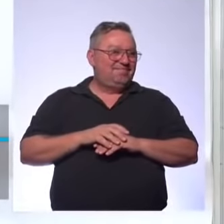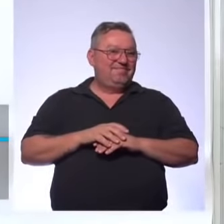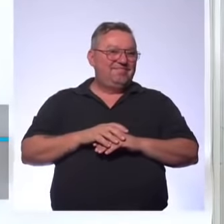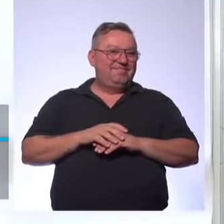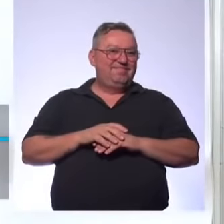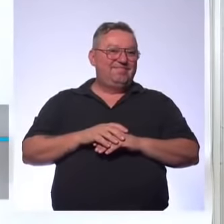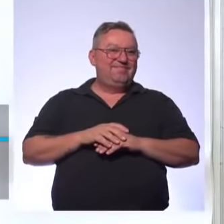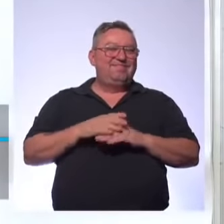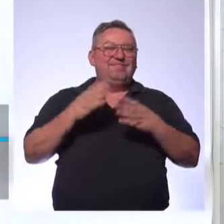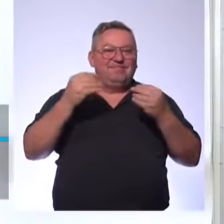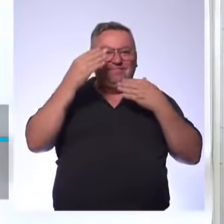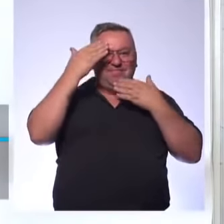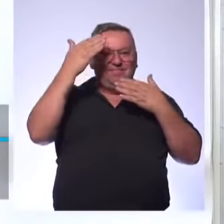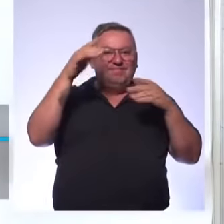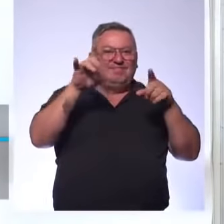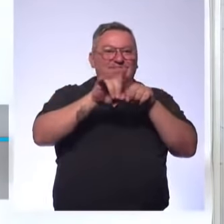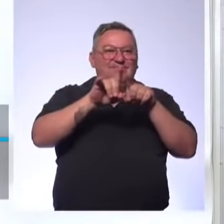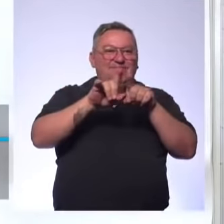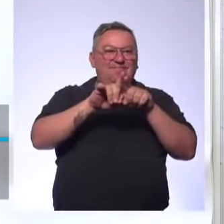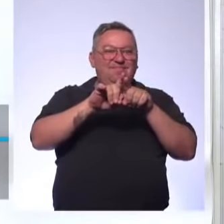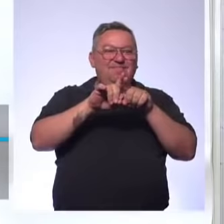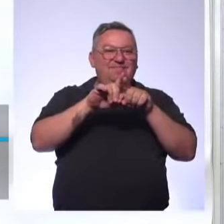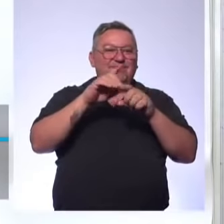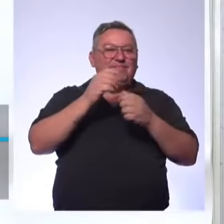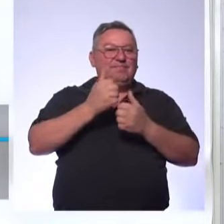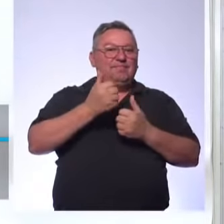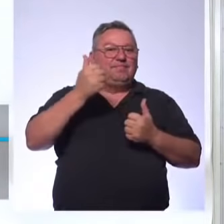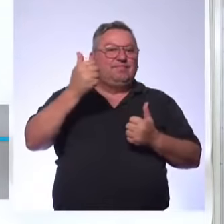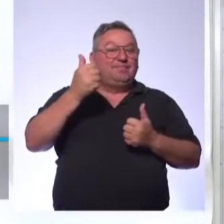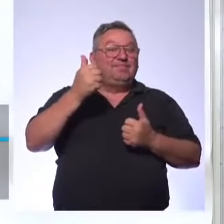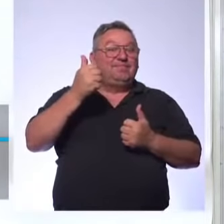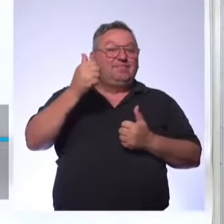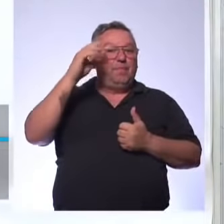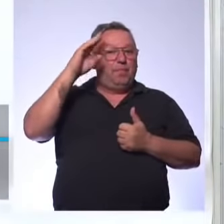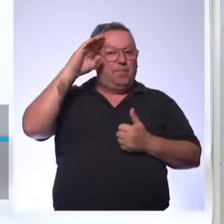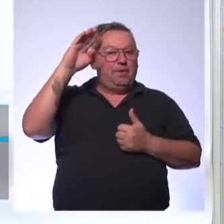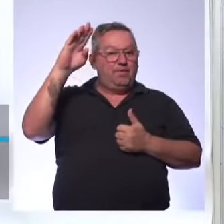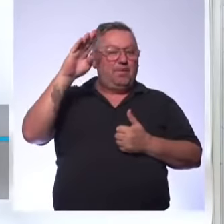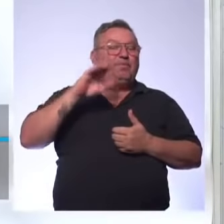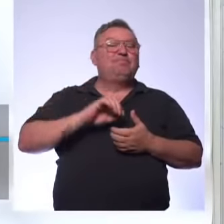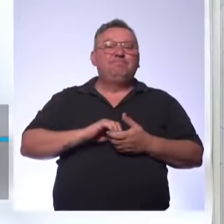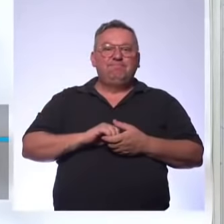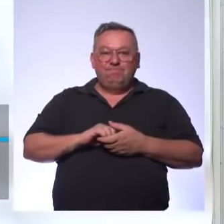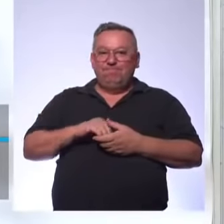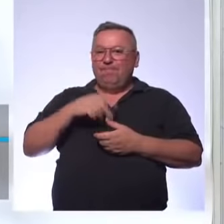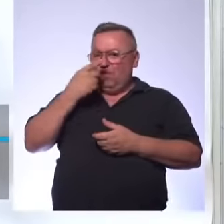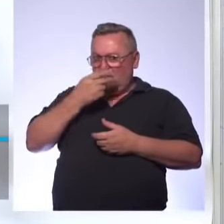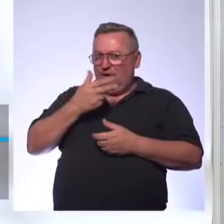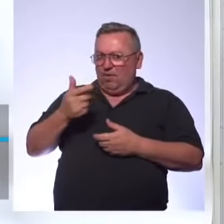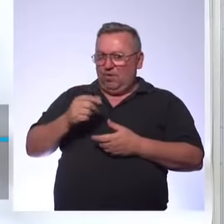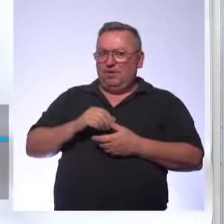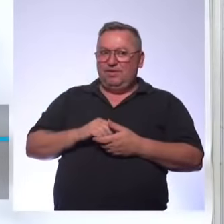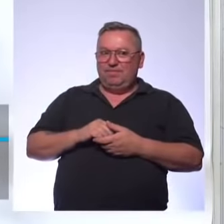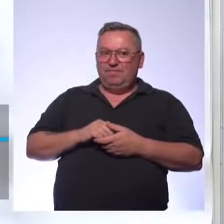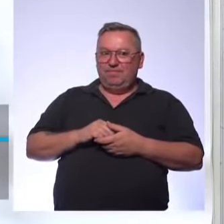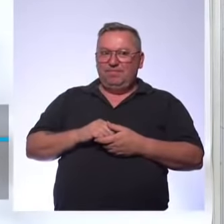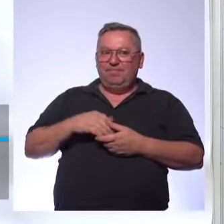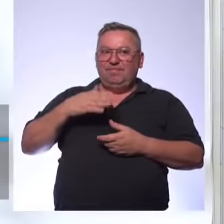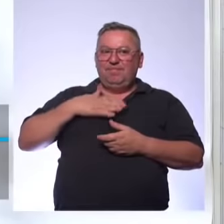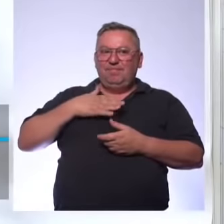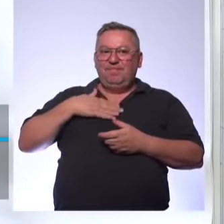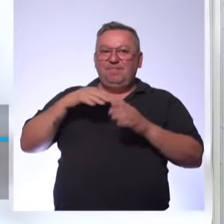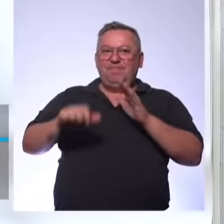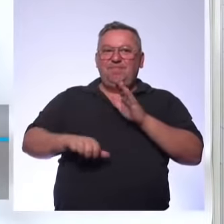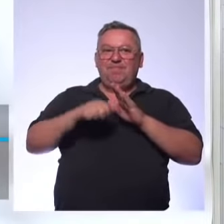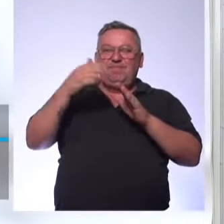né? Muito obrigada. Ao diretor, o nosso principal. Gente, vou contar uma coisa. Minha